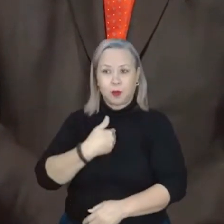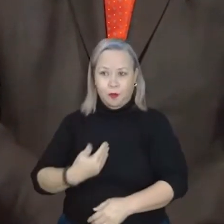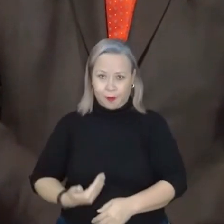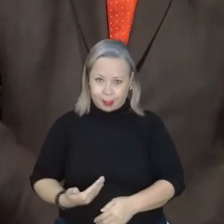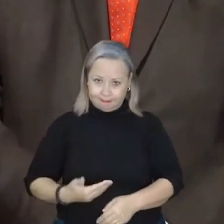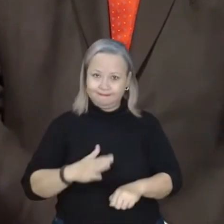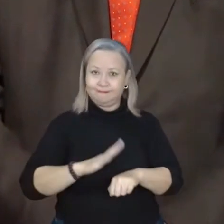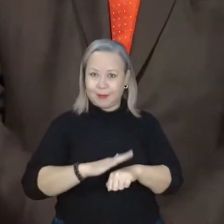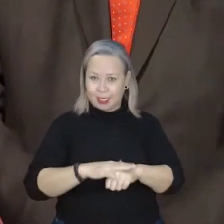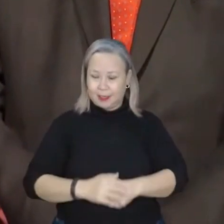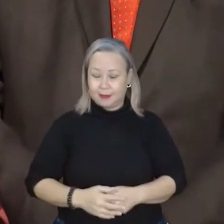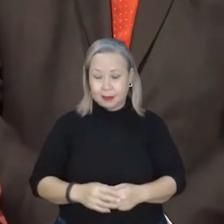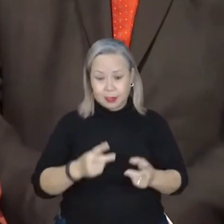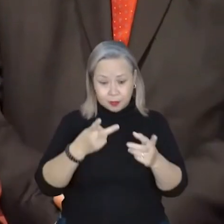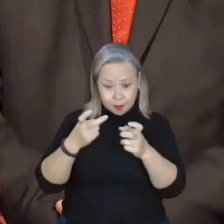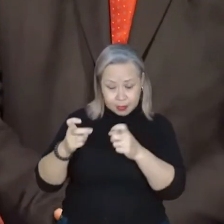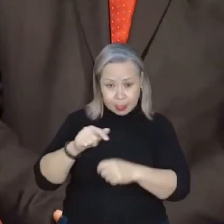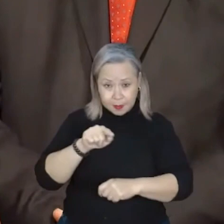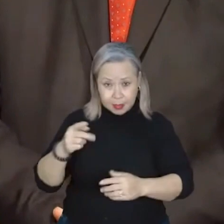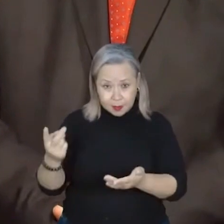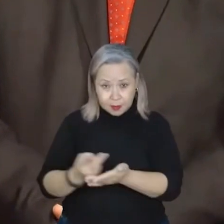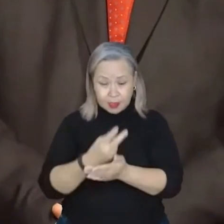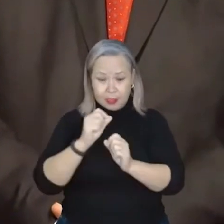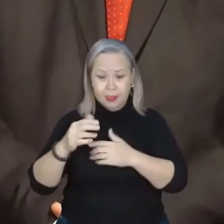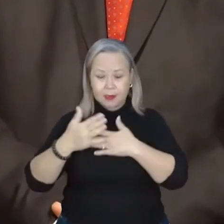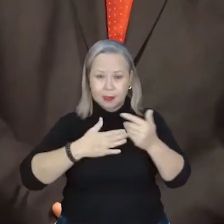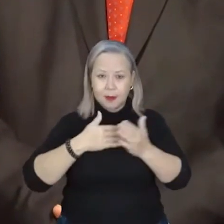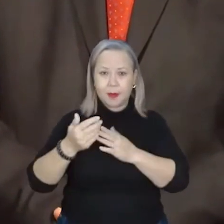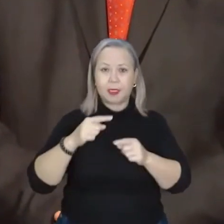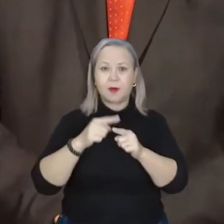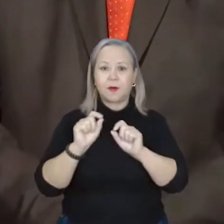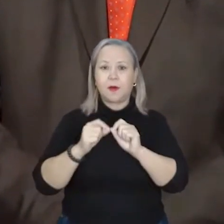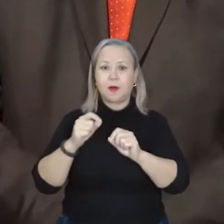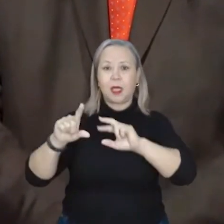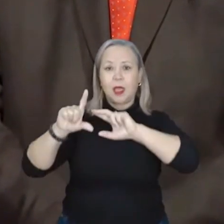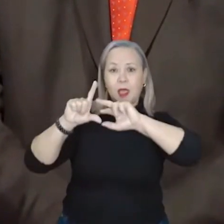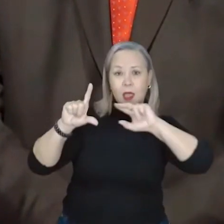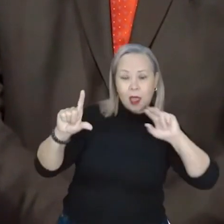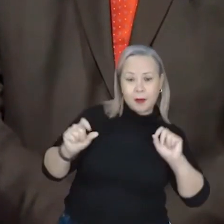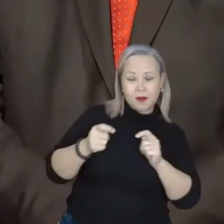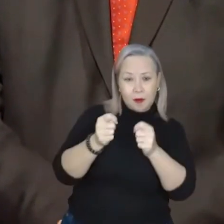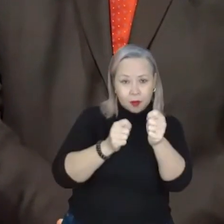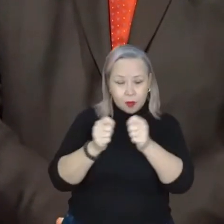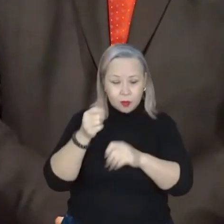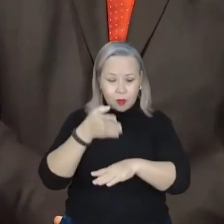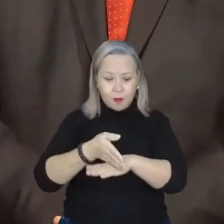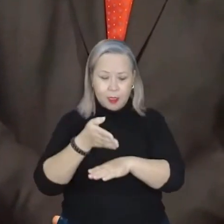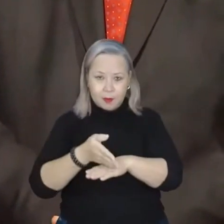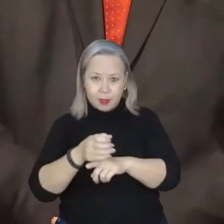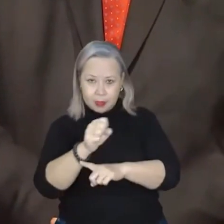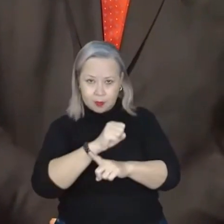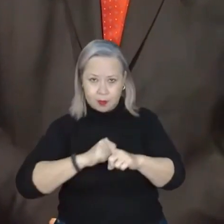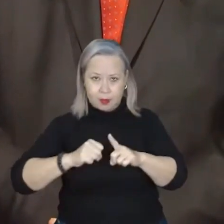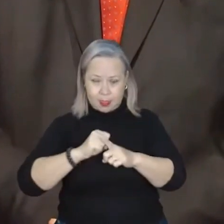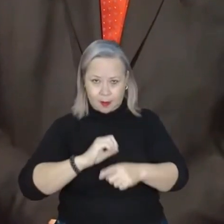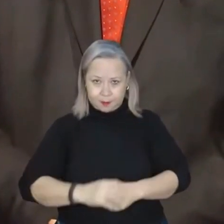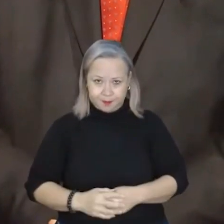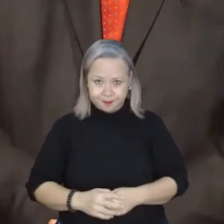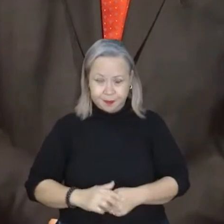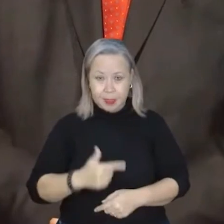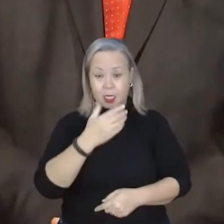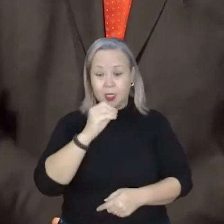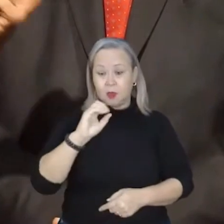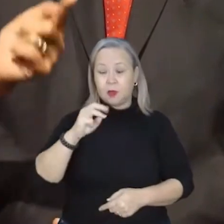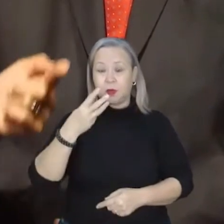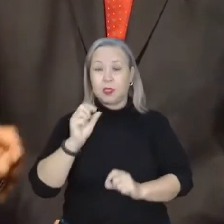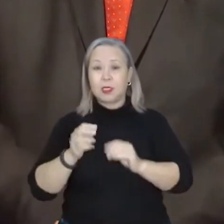gente já vê isso acontecendo aqui na prática, porque a mídia é uma forma de controle e participação social. Em 2003, a